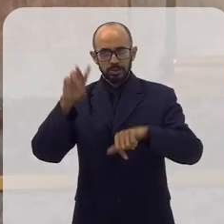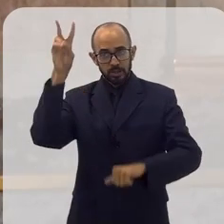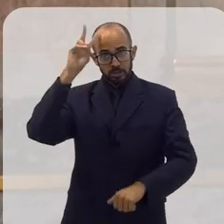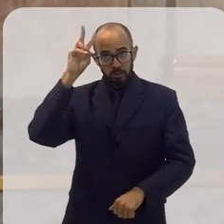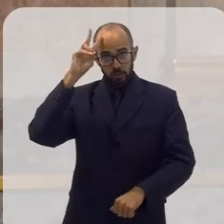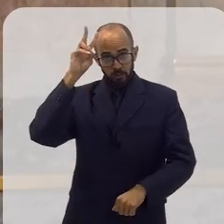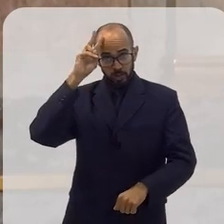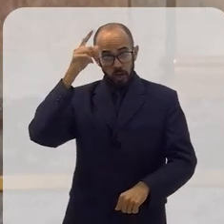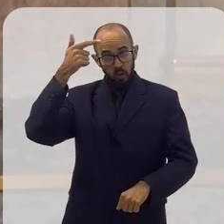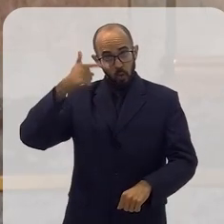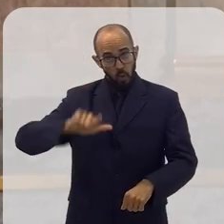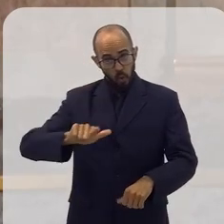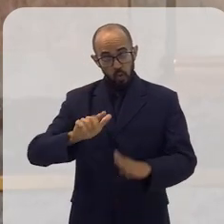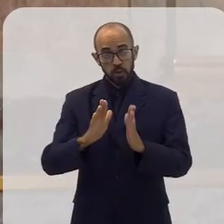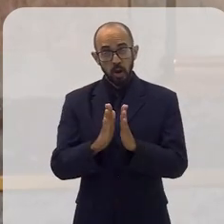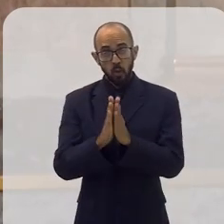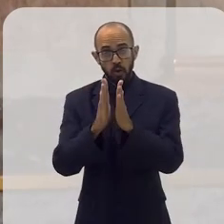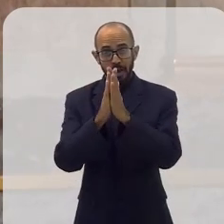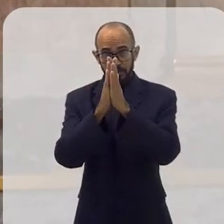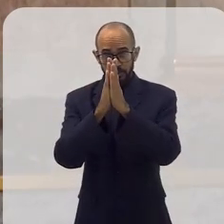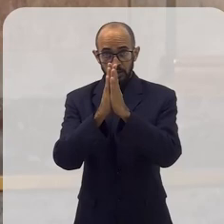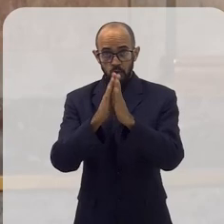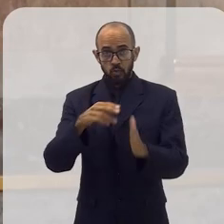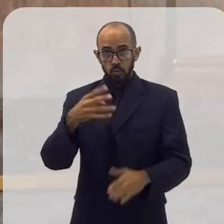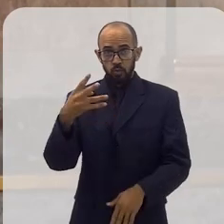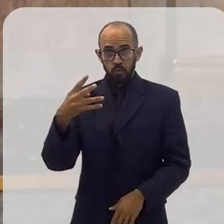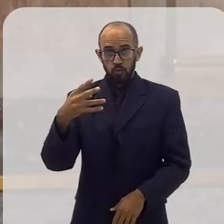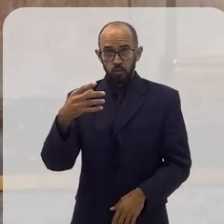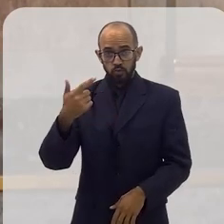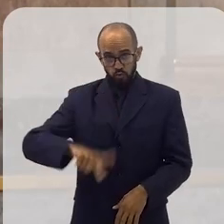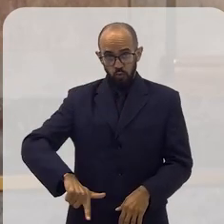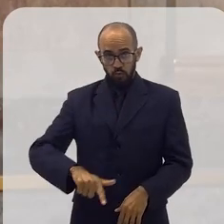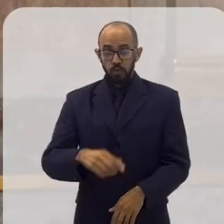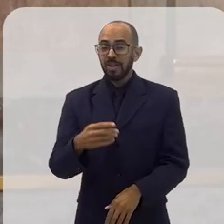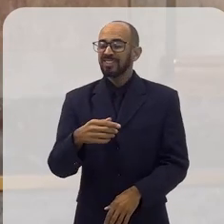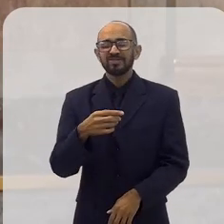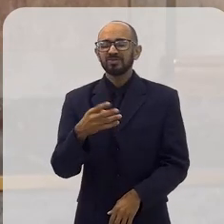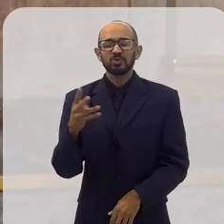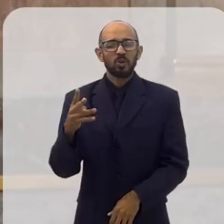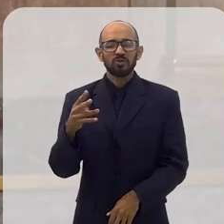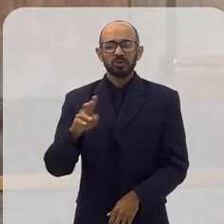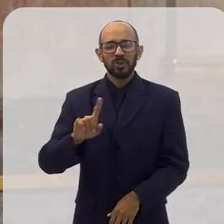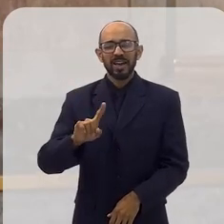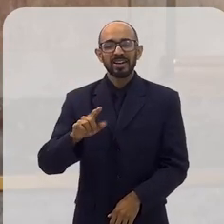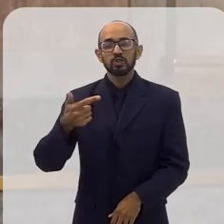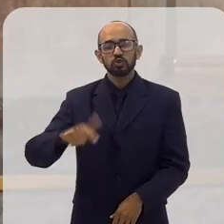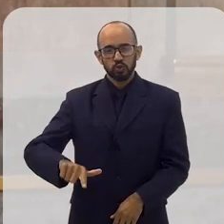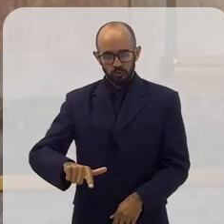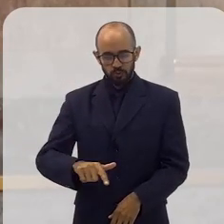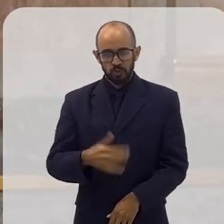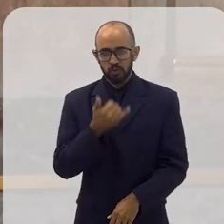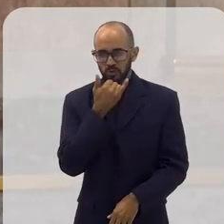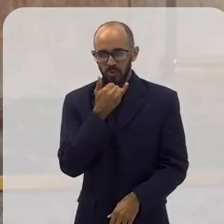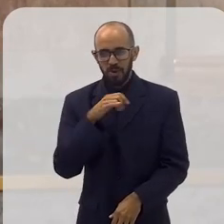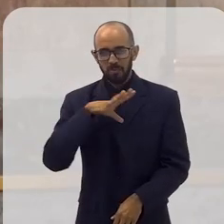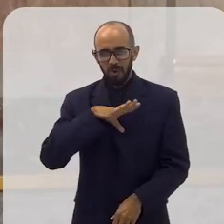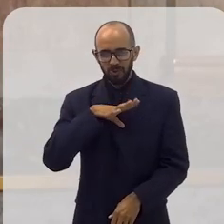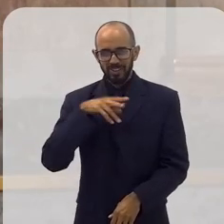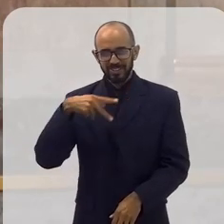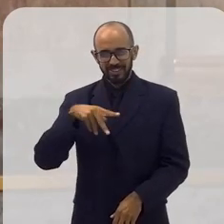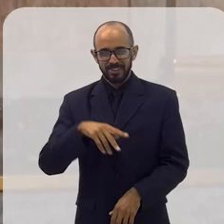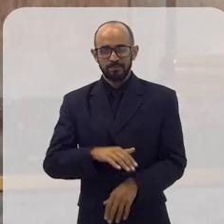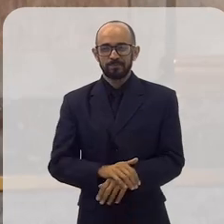oração, segunda-feira também uma outra oração de noivo e terça-feira também uma terceira oração de